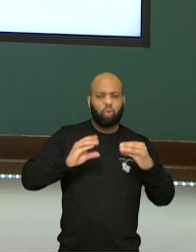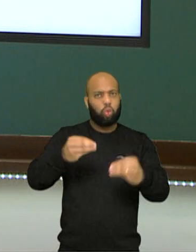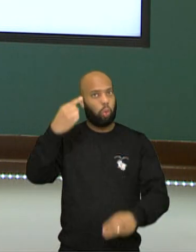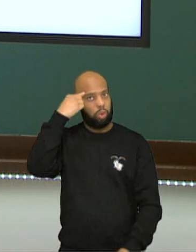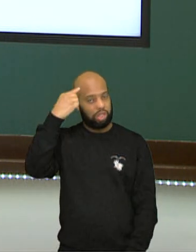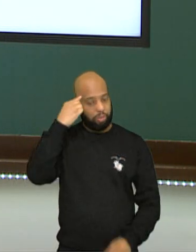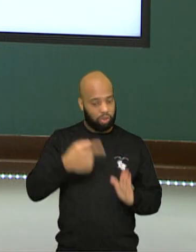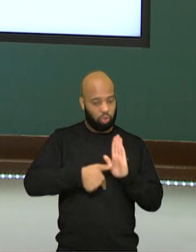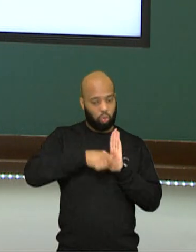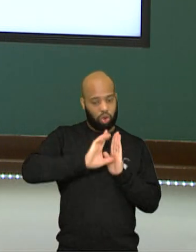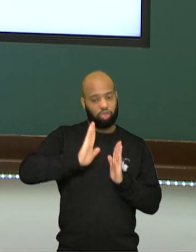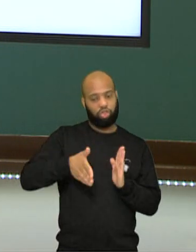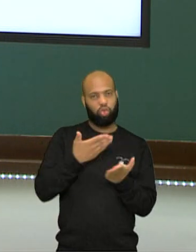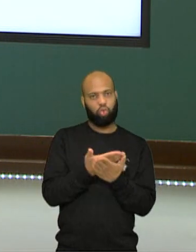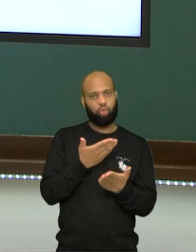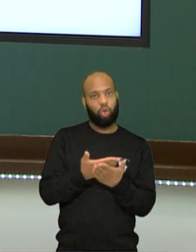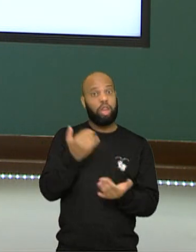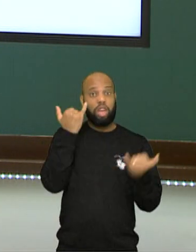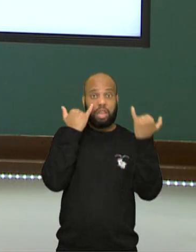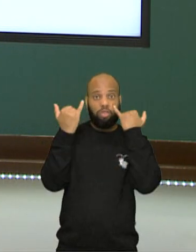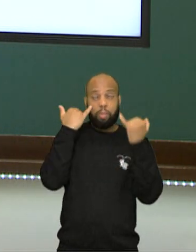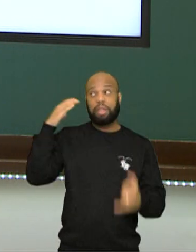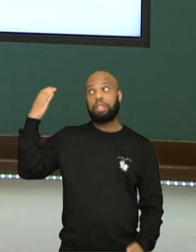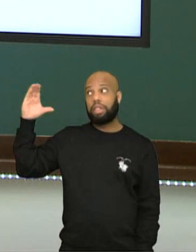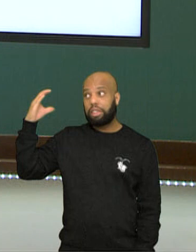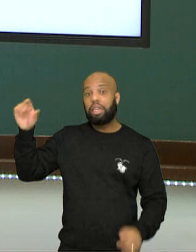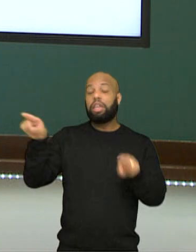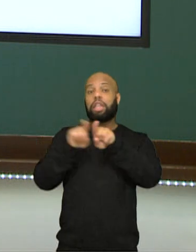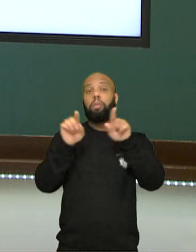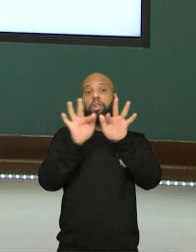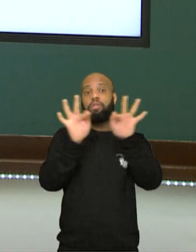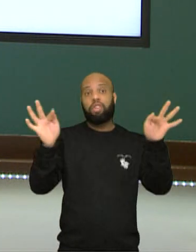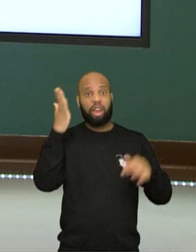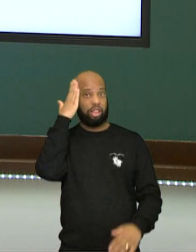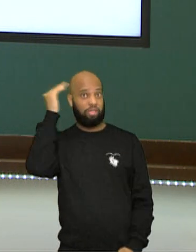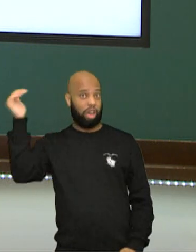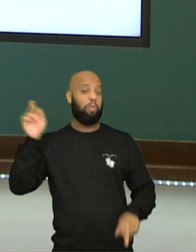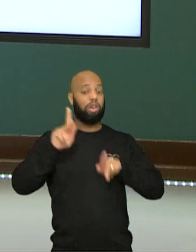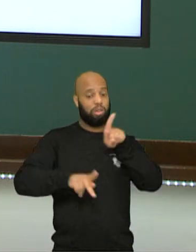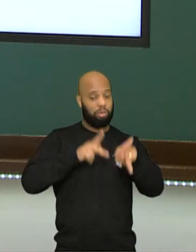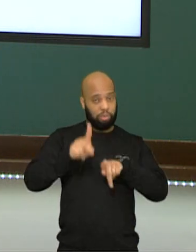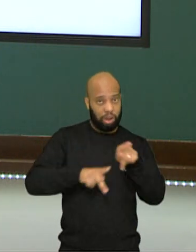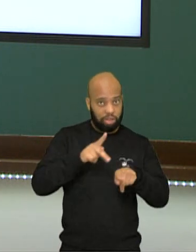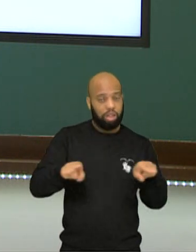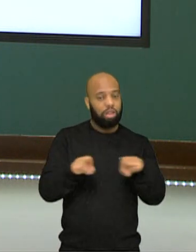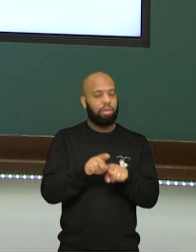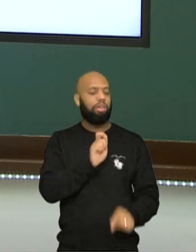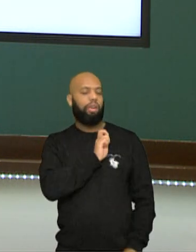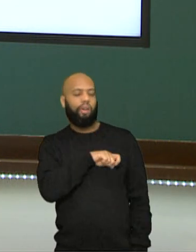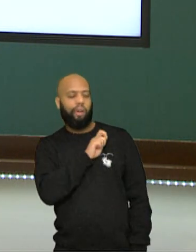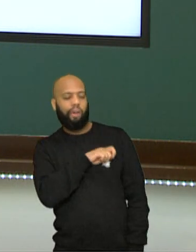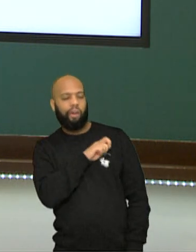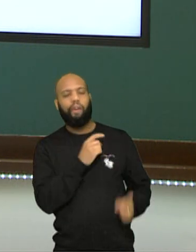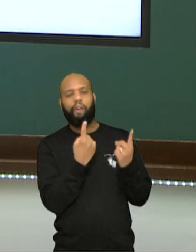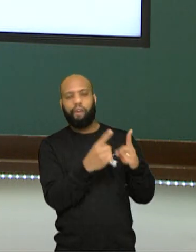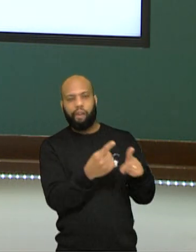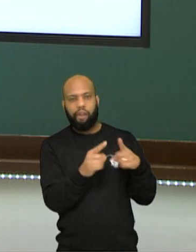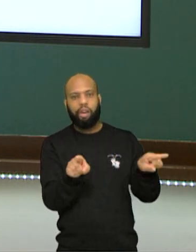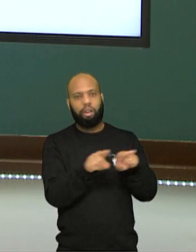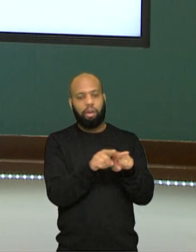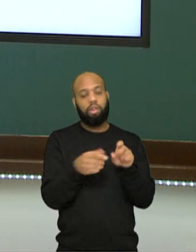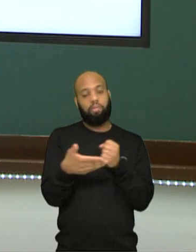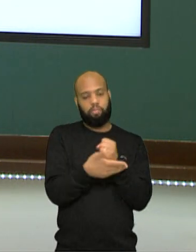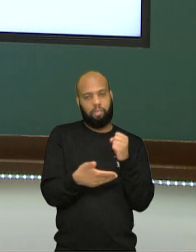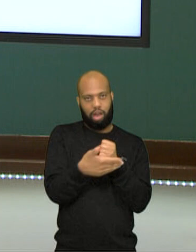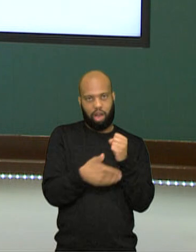já vimos, dados científicos, ditados populares, insinuações irônicas, para